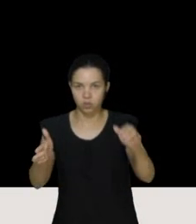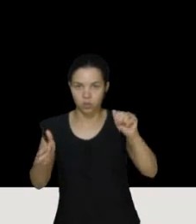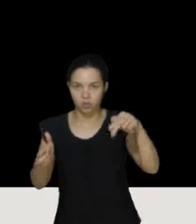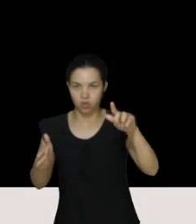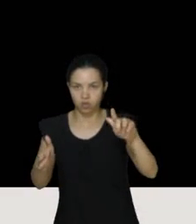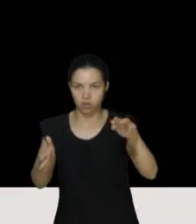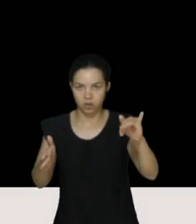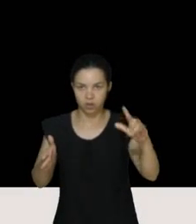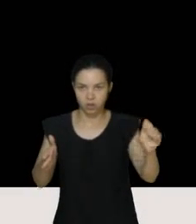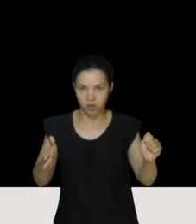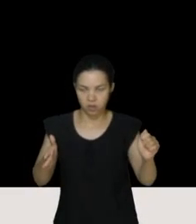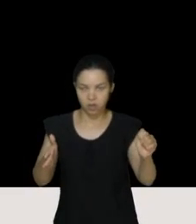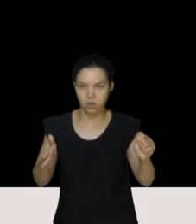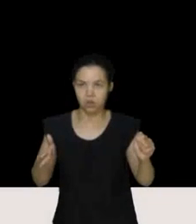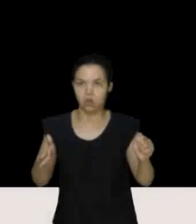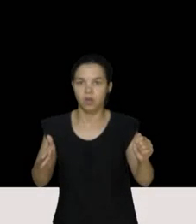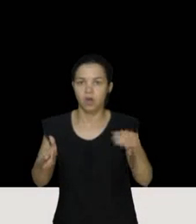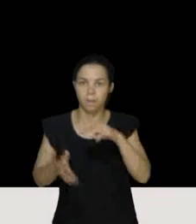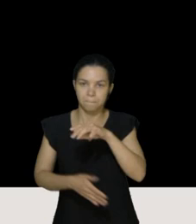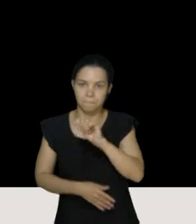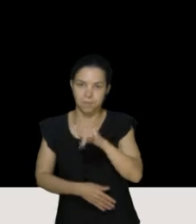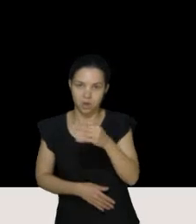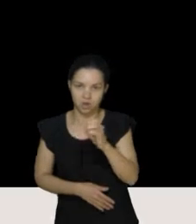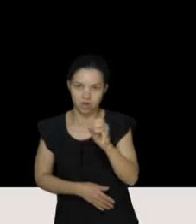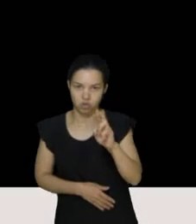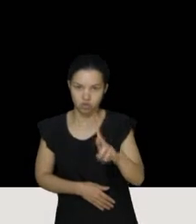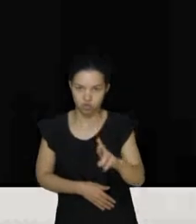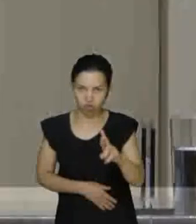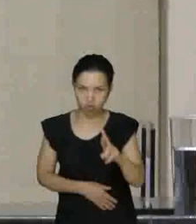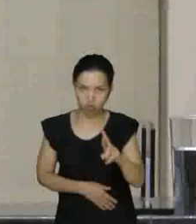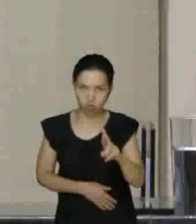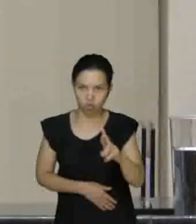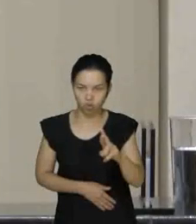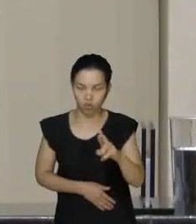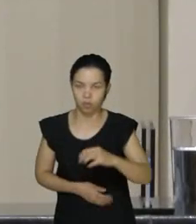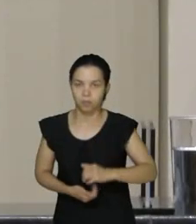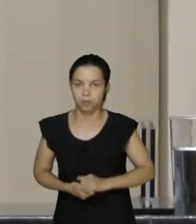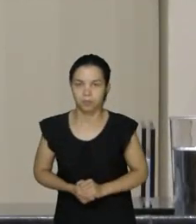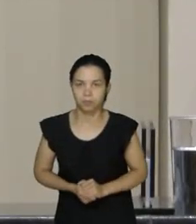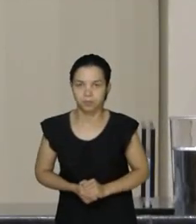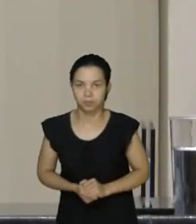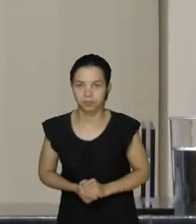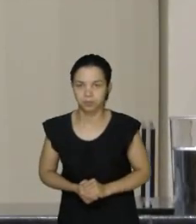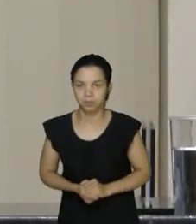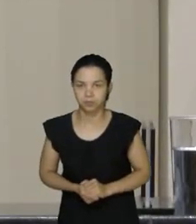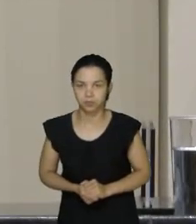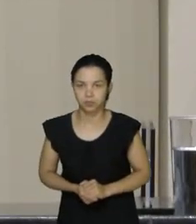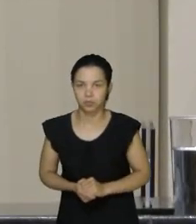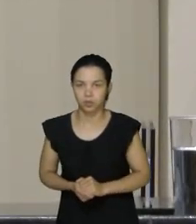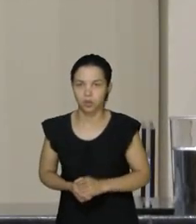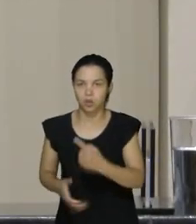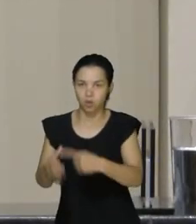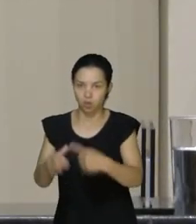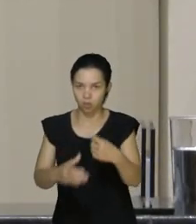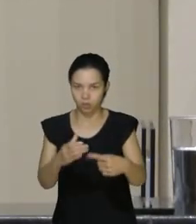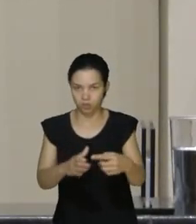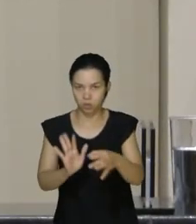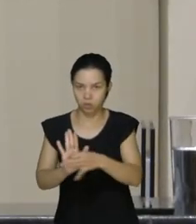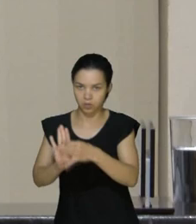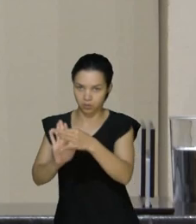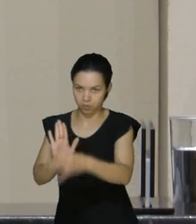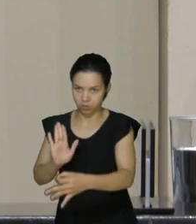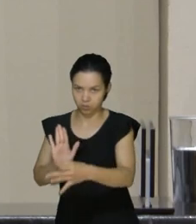com a 280, e Major Gersino, entroncamento com a 408. O parecer das comissões CCJ